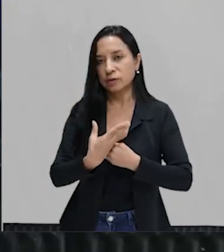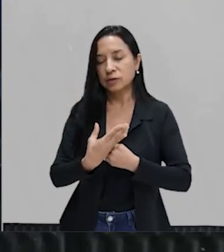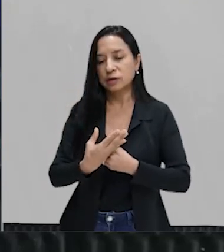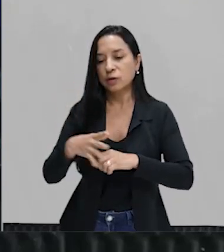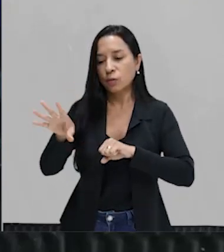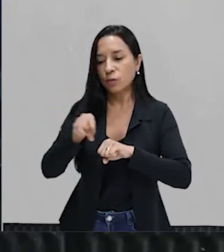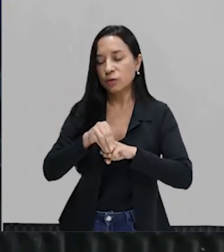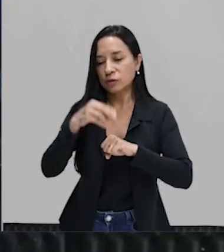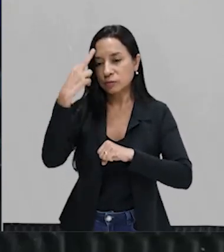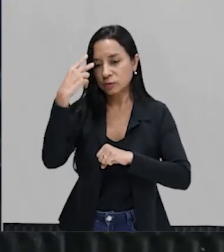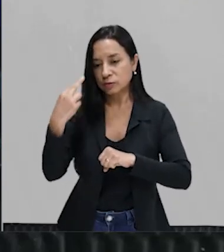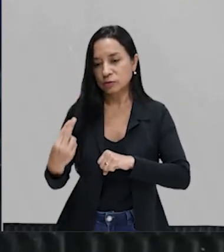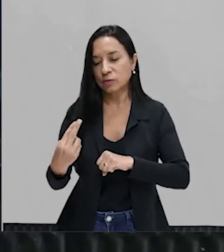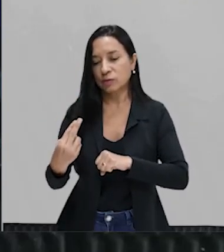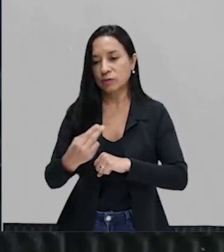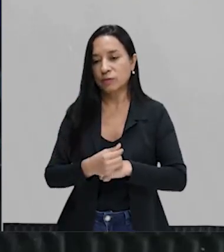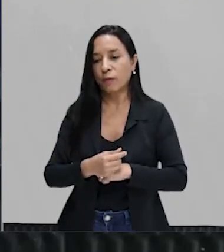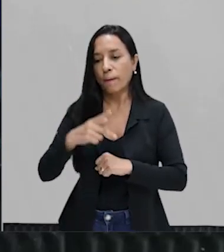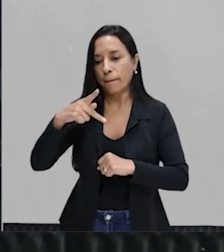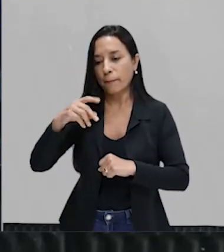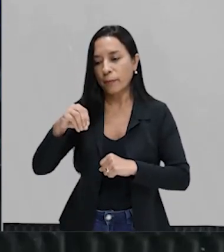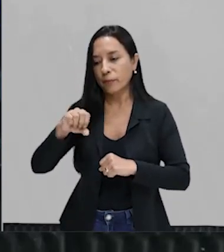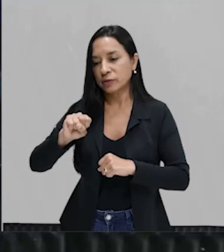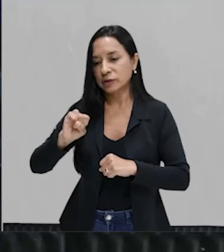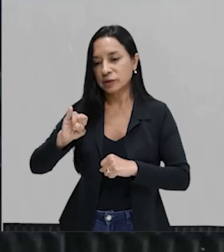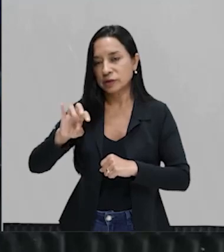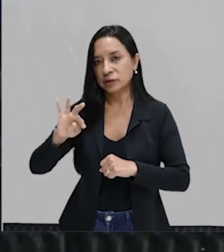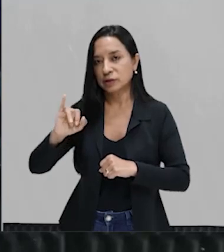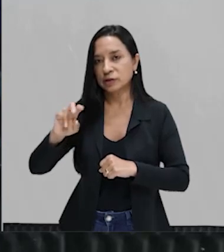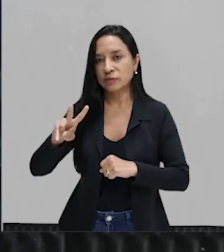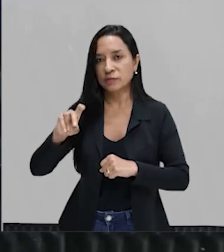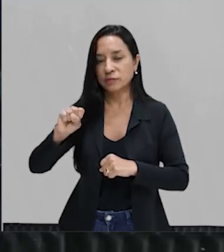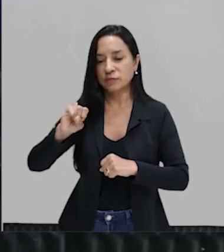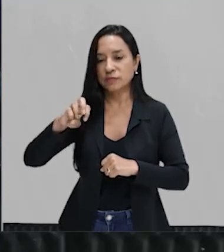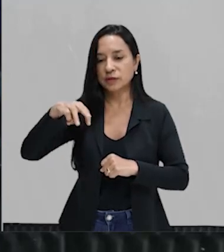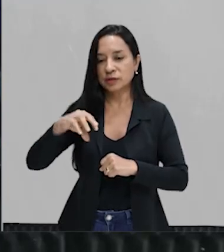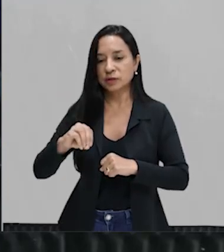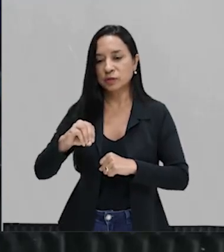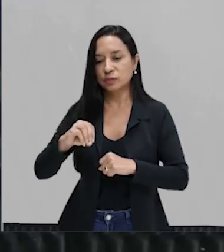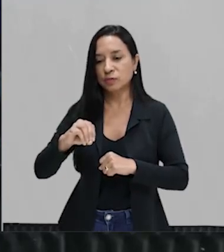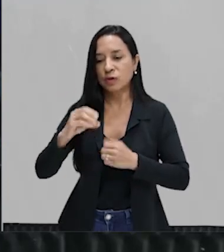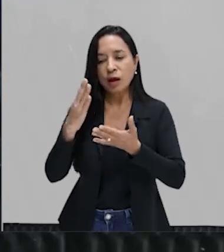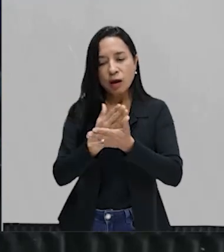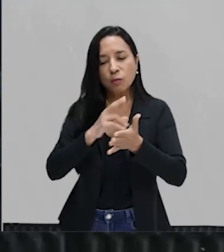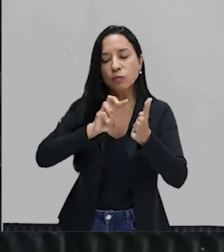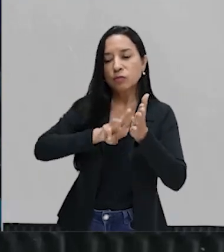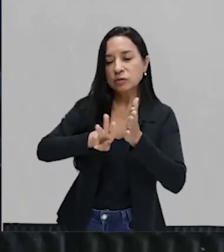histórico. O positivismo, o marxismo e a nova história são métodos que